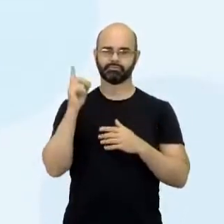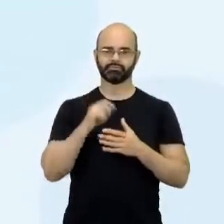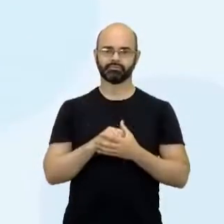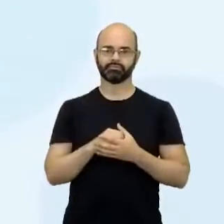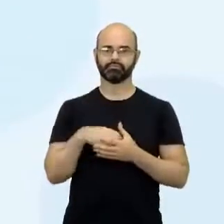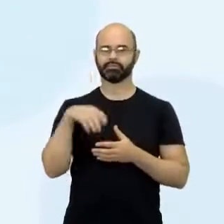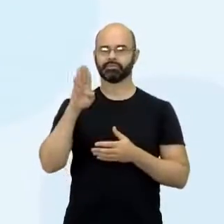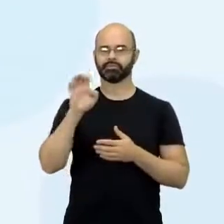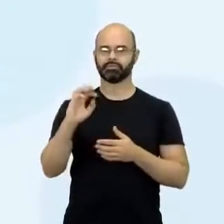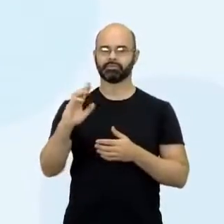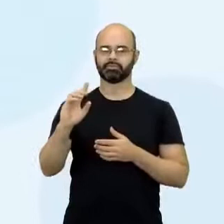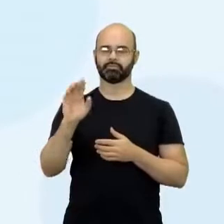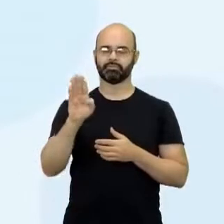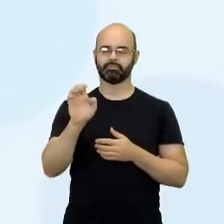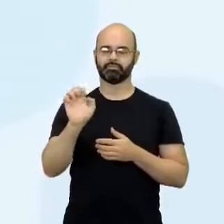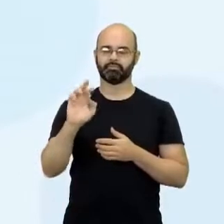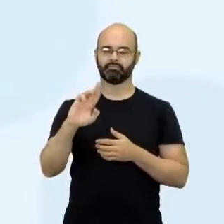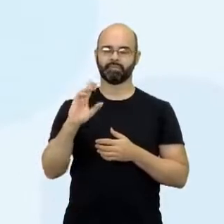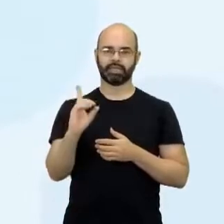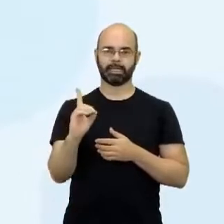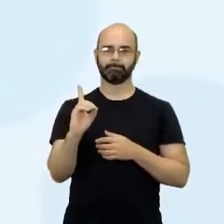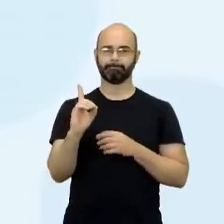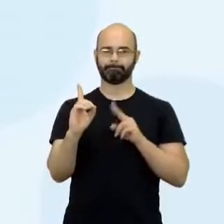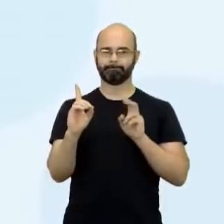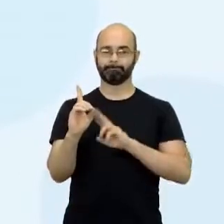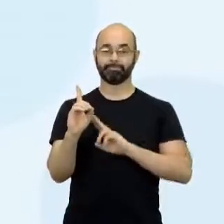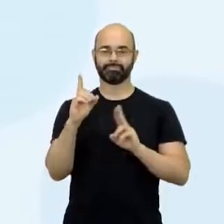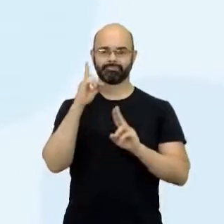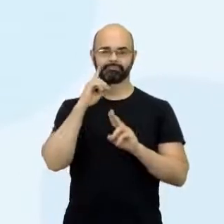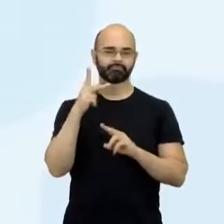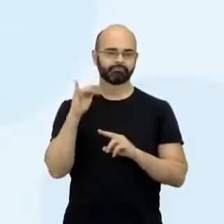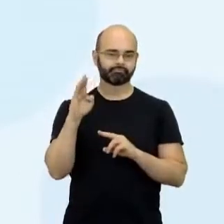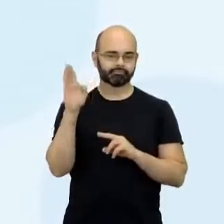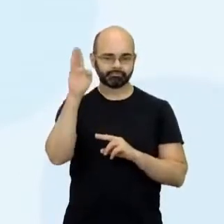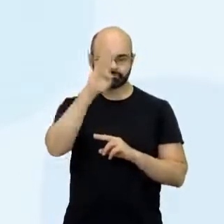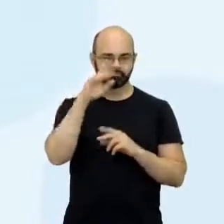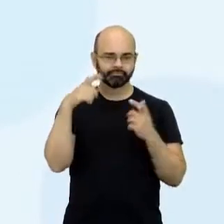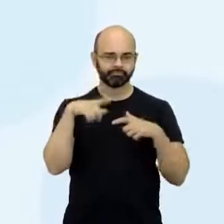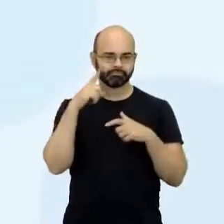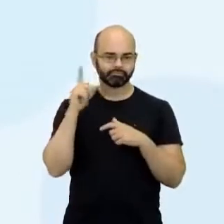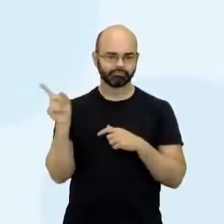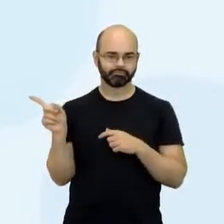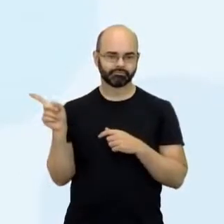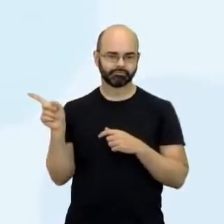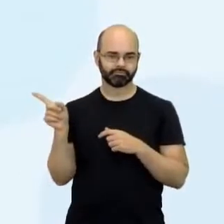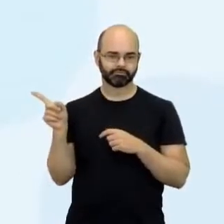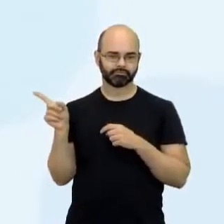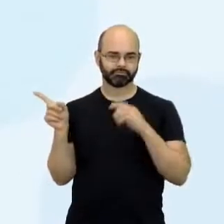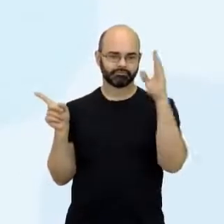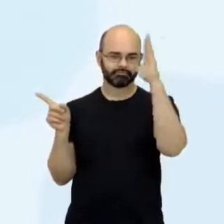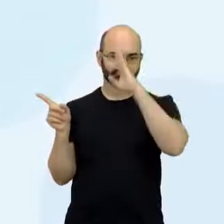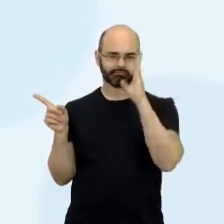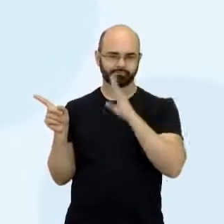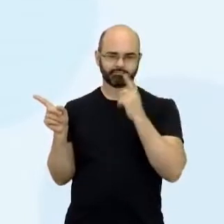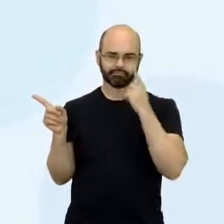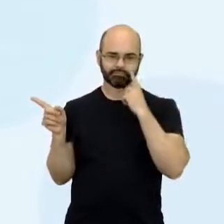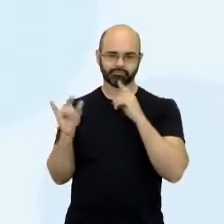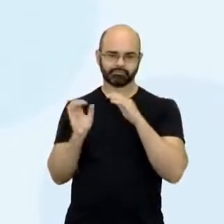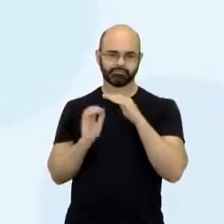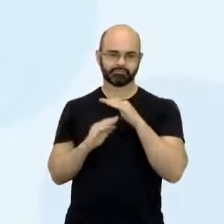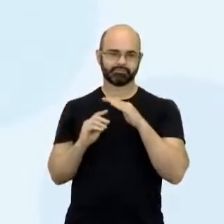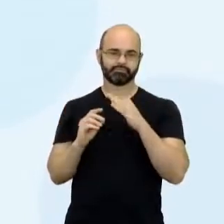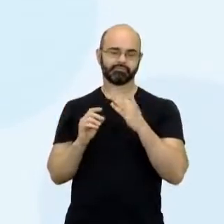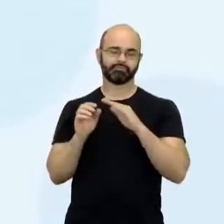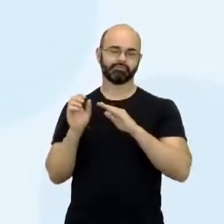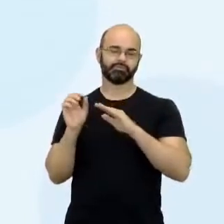o suporte do governo às empresas em porcentagem do PIB. É o Brasil aqui, ó, em relação, né, a investimento do governo para as